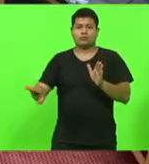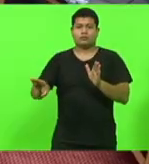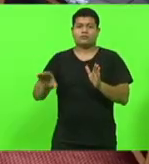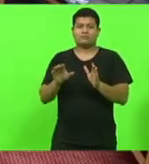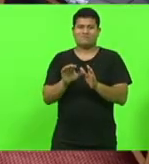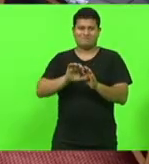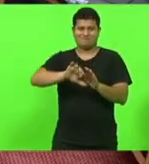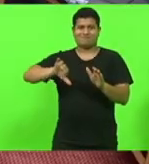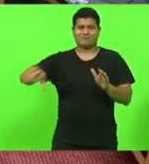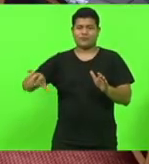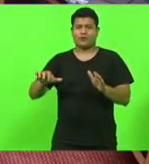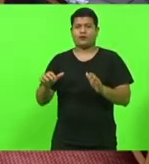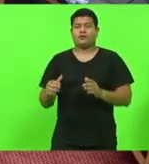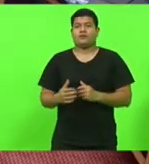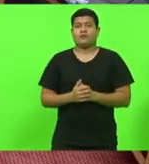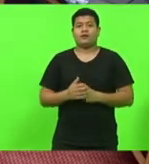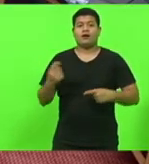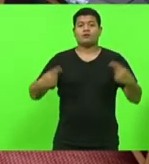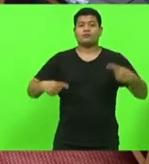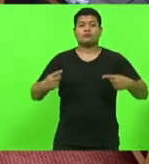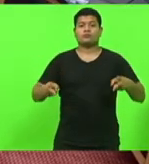O projeto continua em discussão.